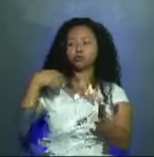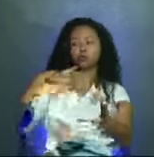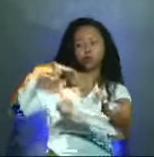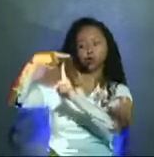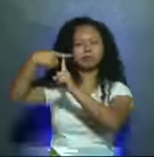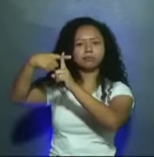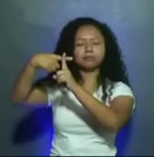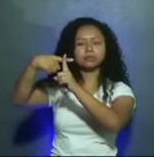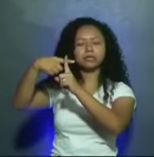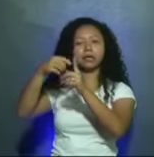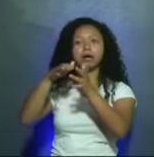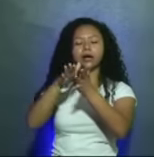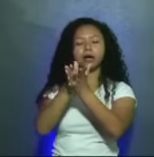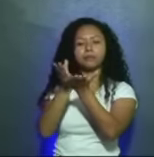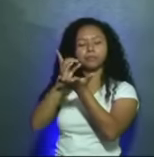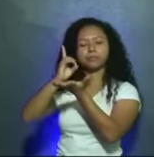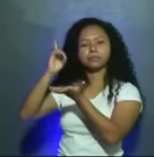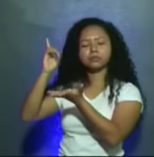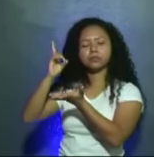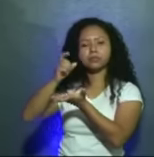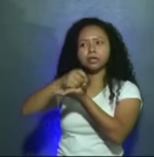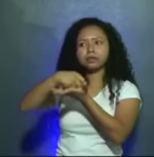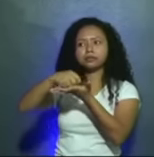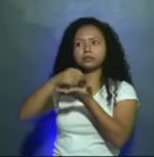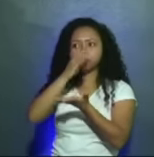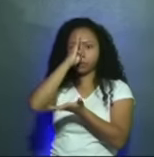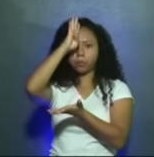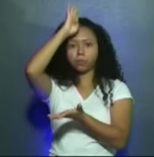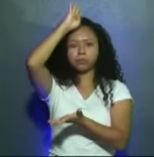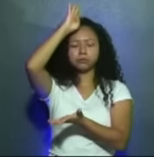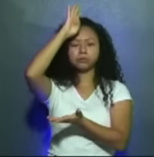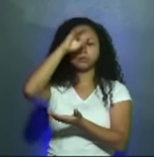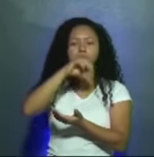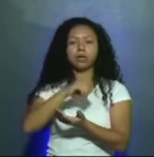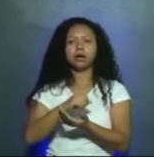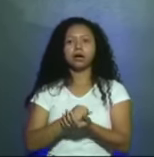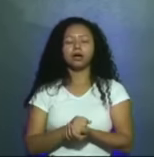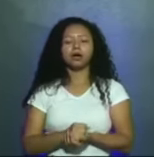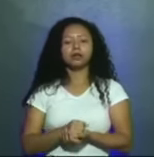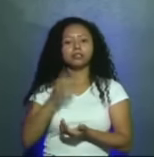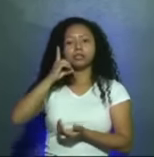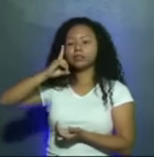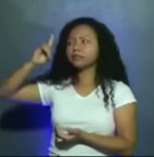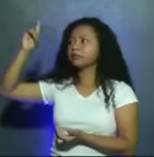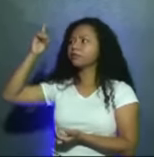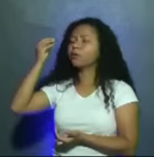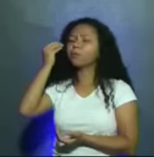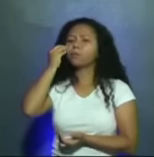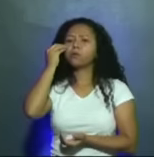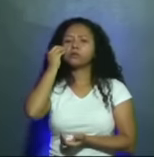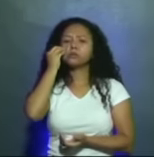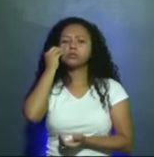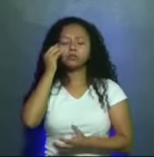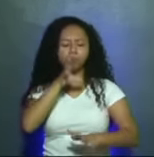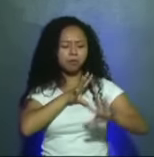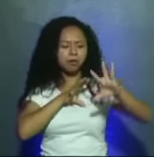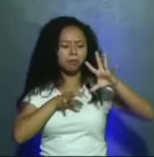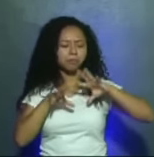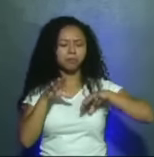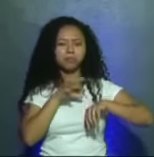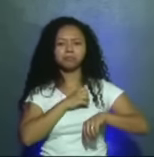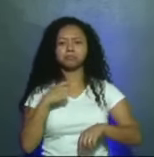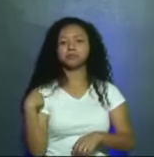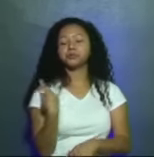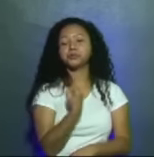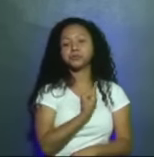diz, mas Deus, em Romanos, Deus demonstra seu amor por nós, que Cristo morreu em